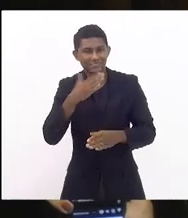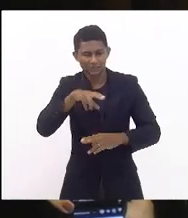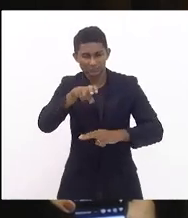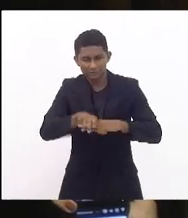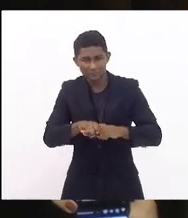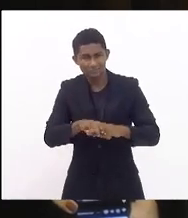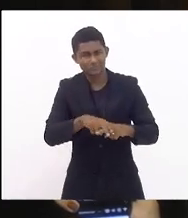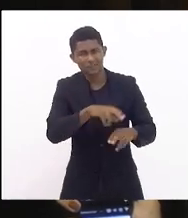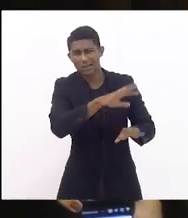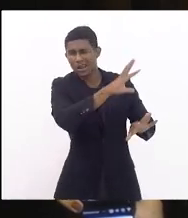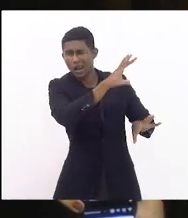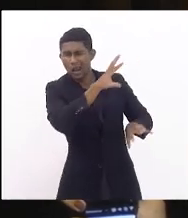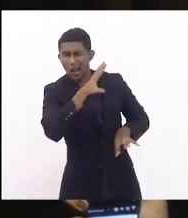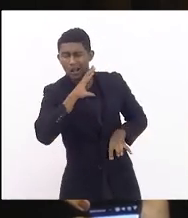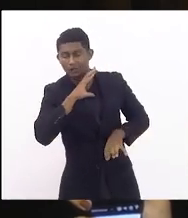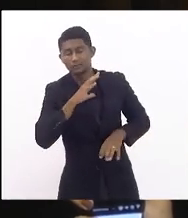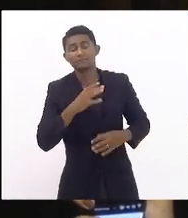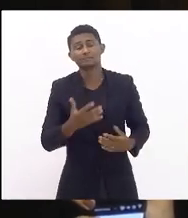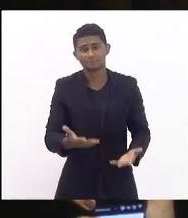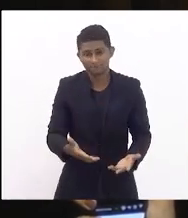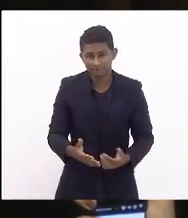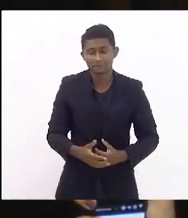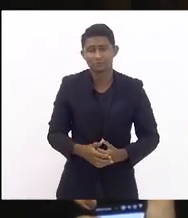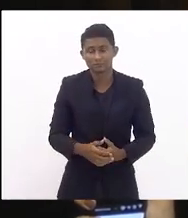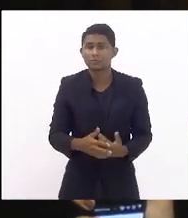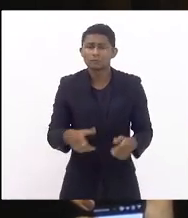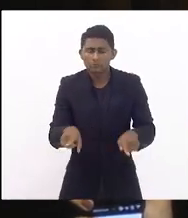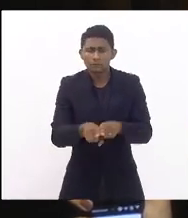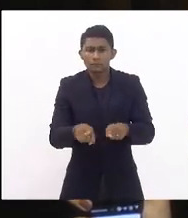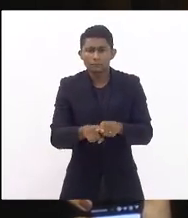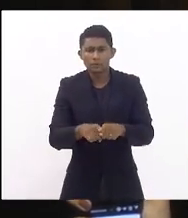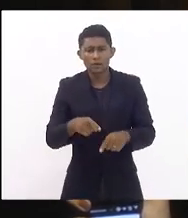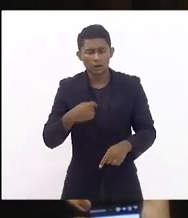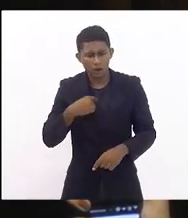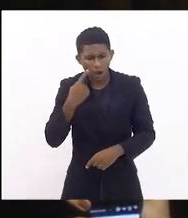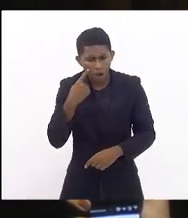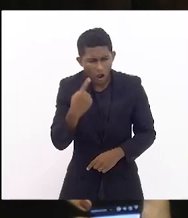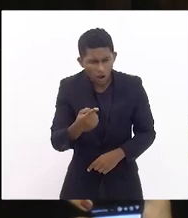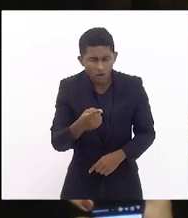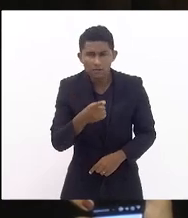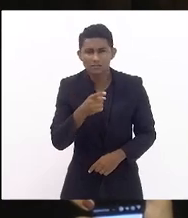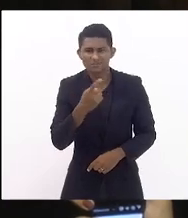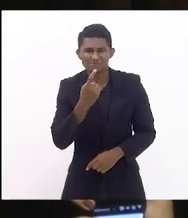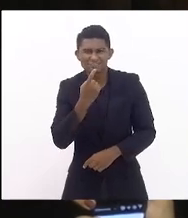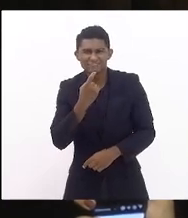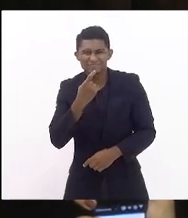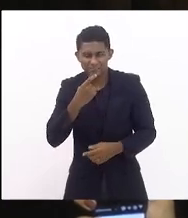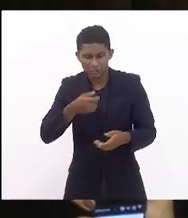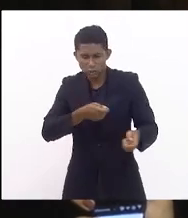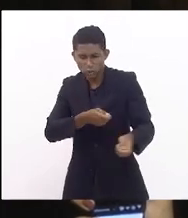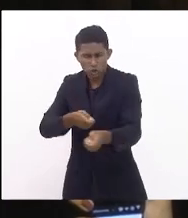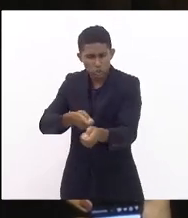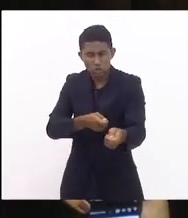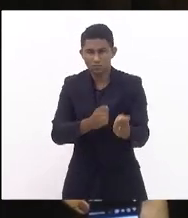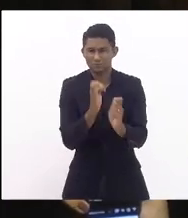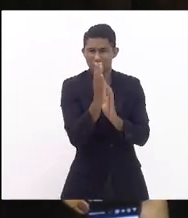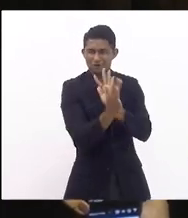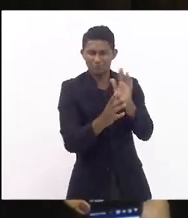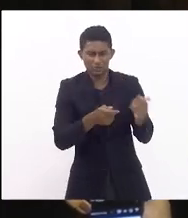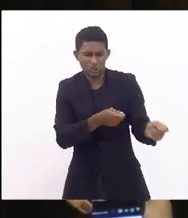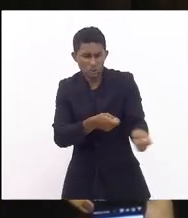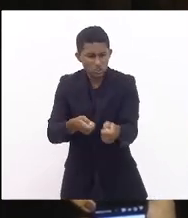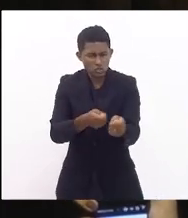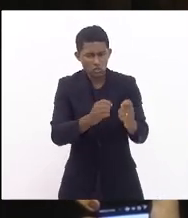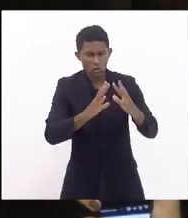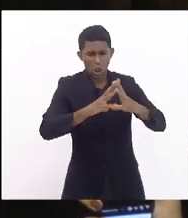protegesse. Eu fui observar e não tinham extintores de incêndio. Se, infelizmente,